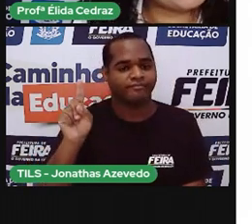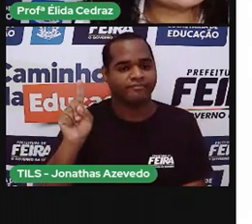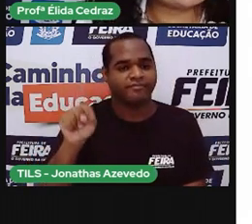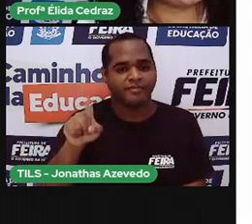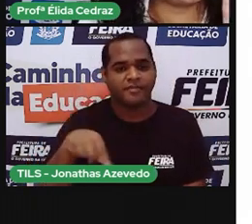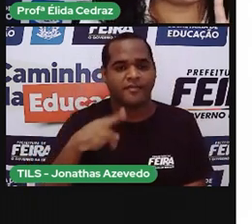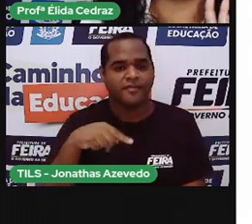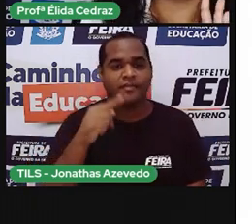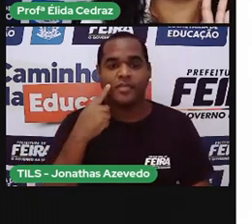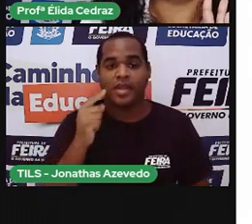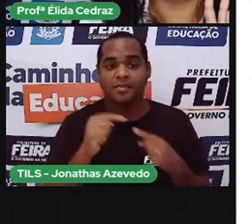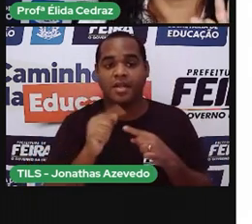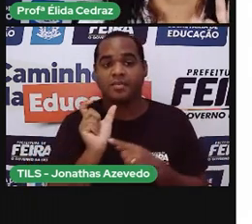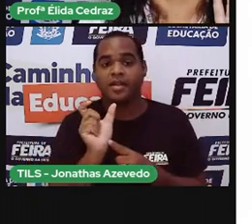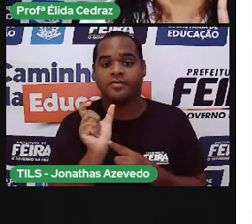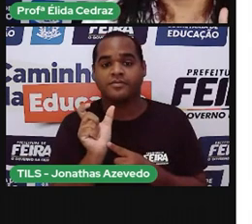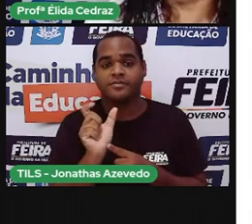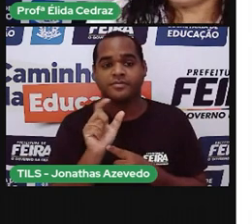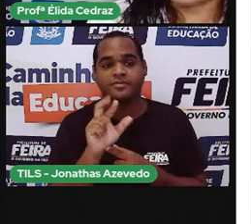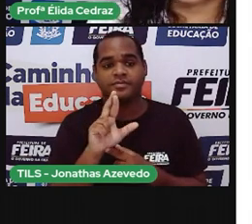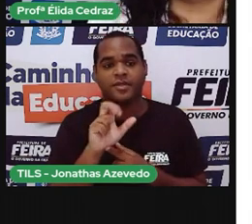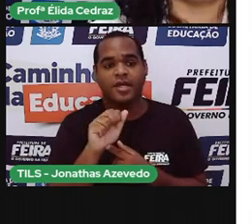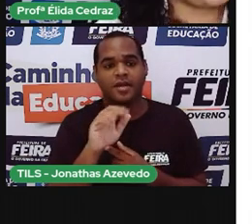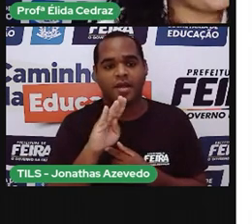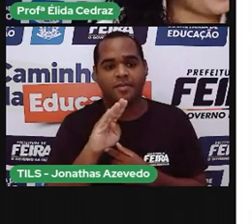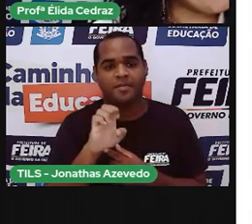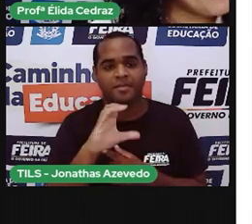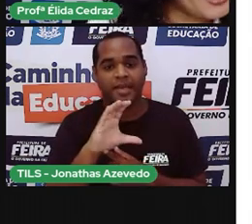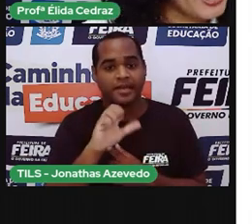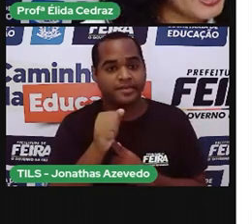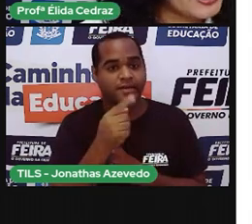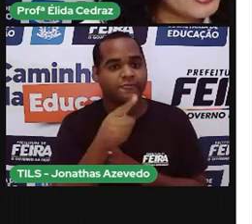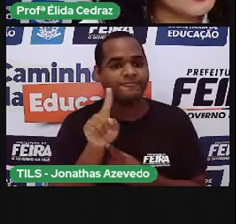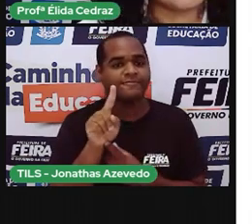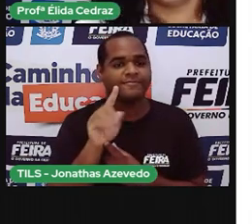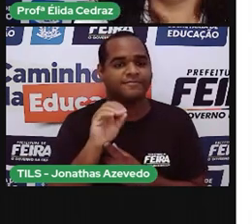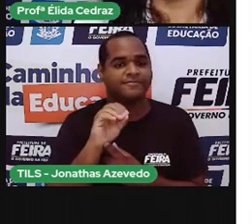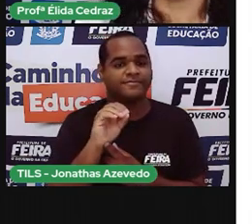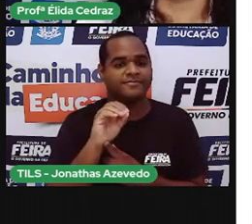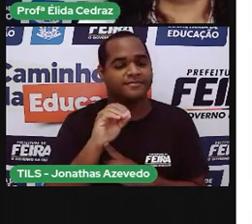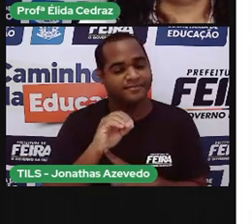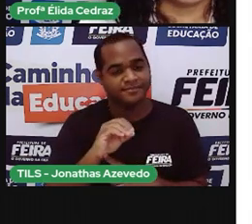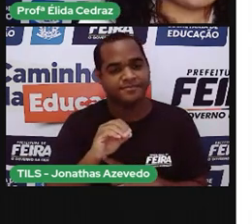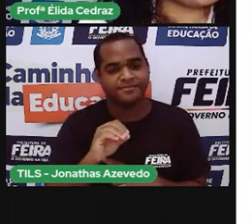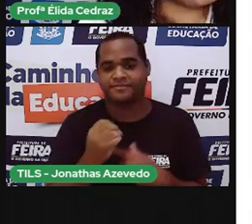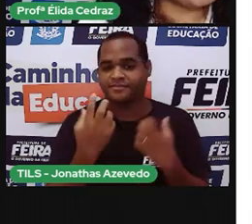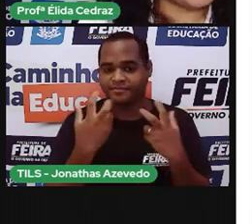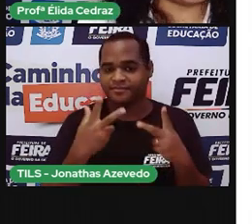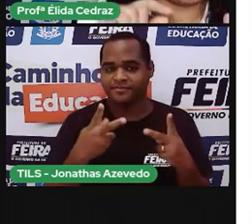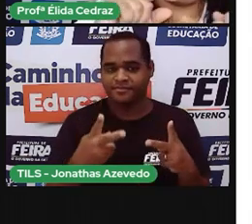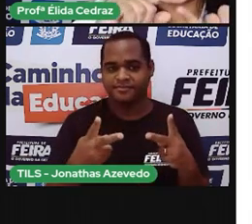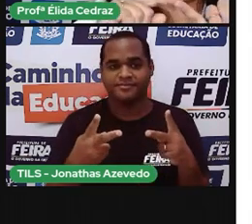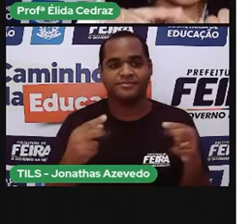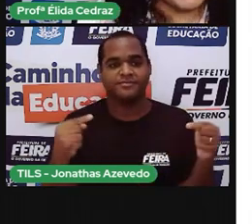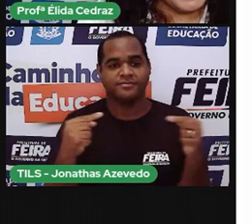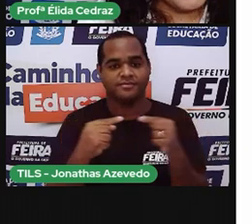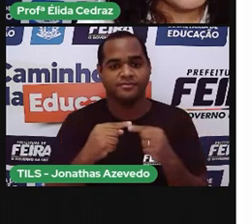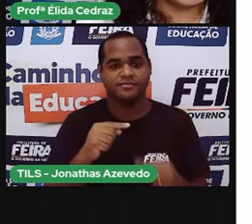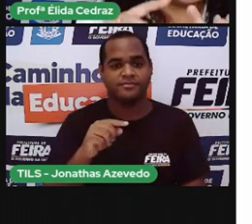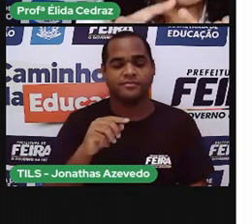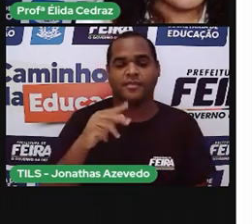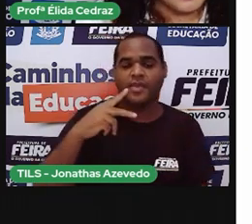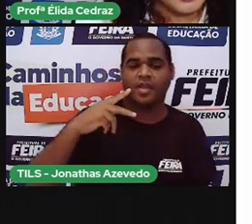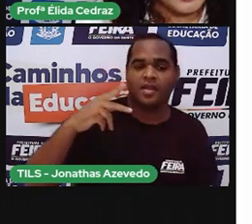Então, qual a próxima palavra? Isso, rabecão. Vamos continuar o alfabeto. Ó.